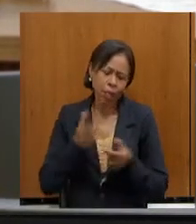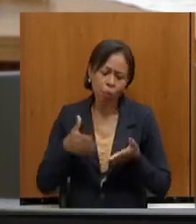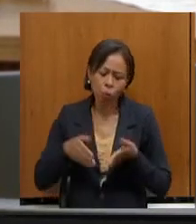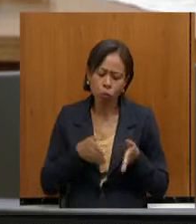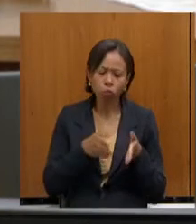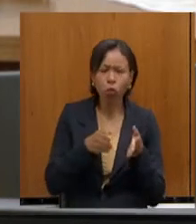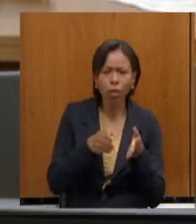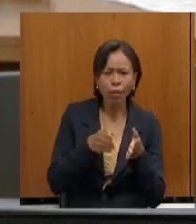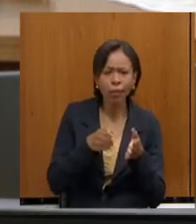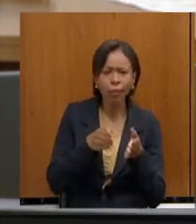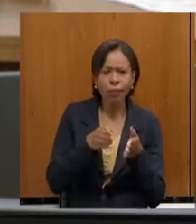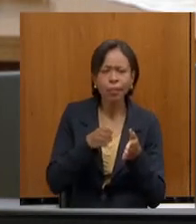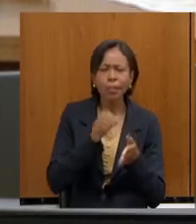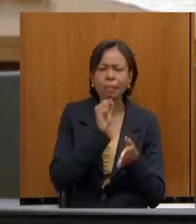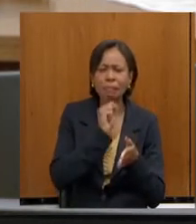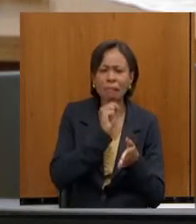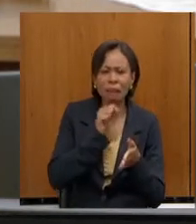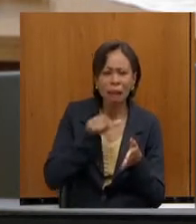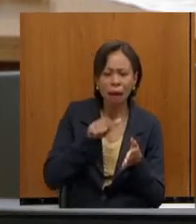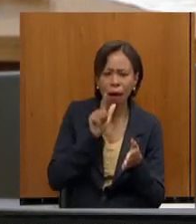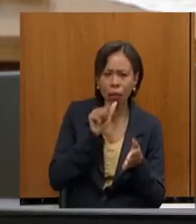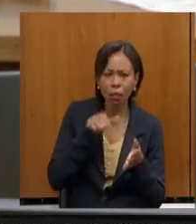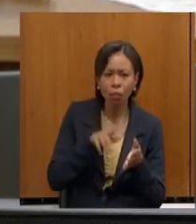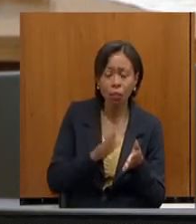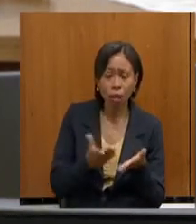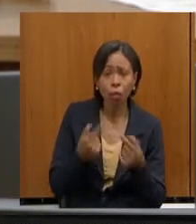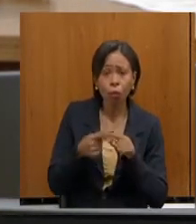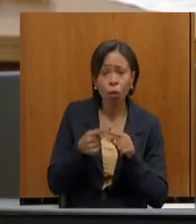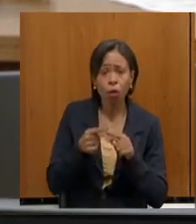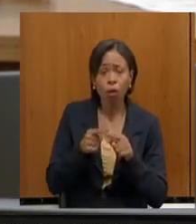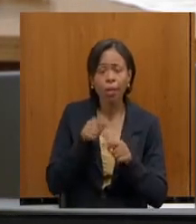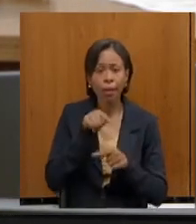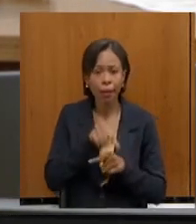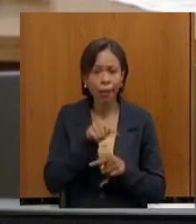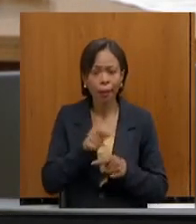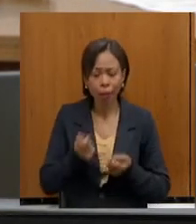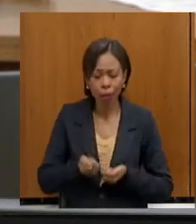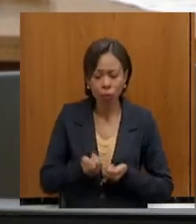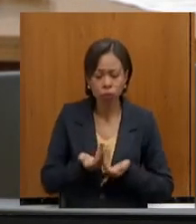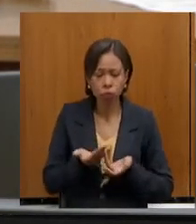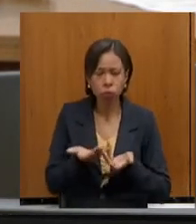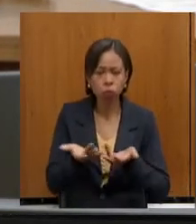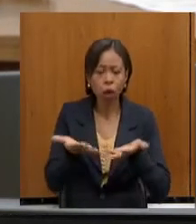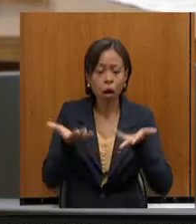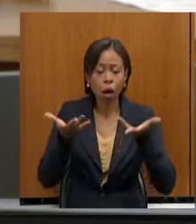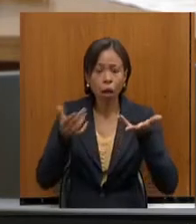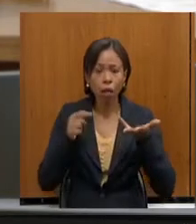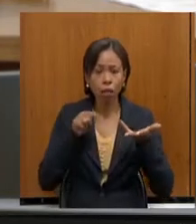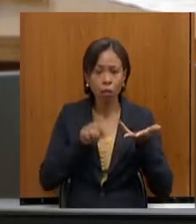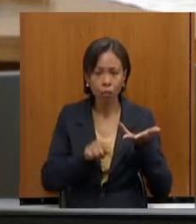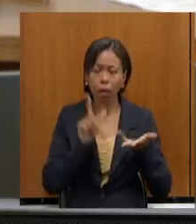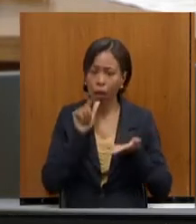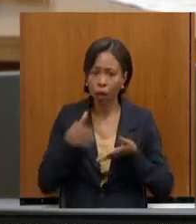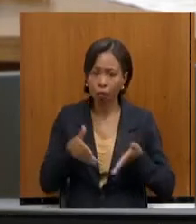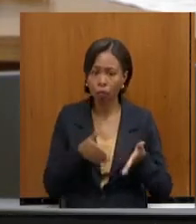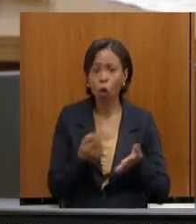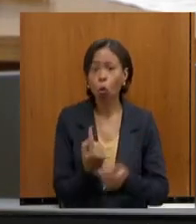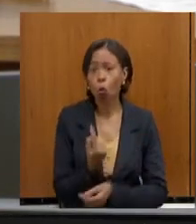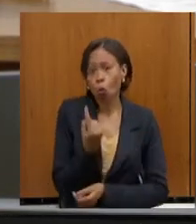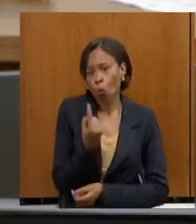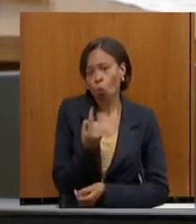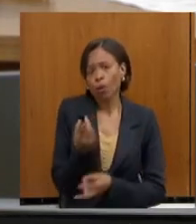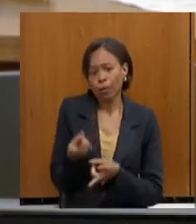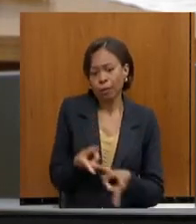do Rio das Velhas hoje o abastecimento público da região metropolitana na bacia do Rio das Velhas é feito por uma única captação